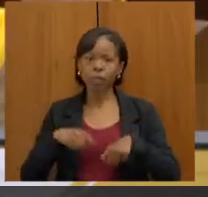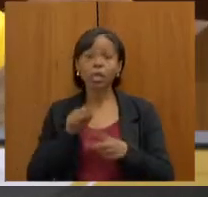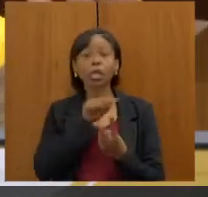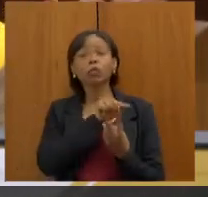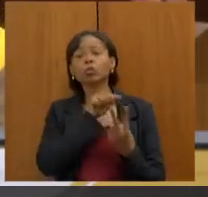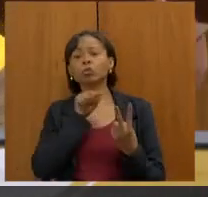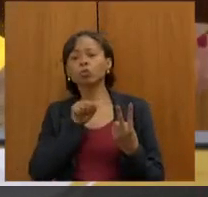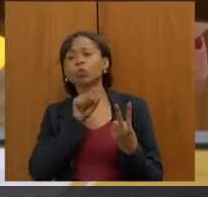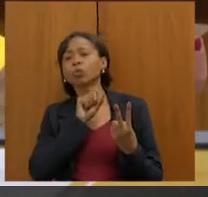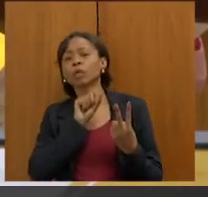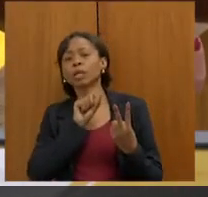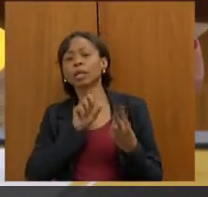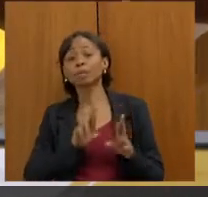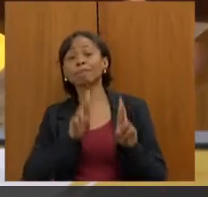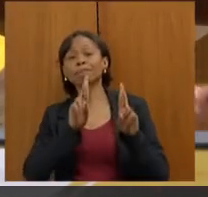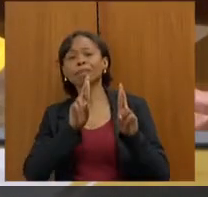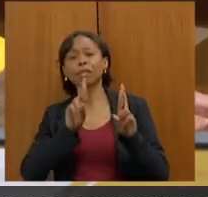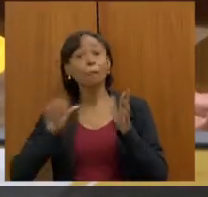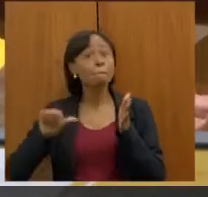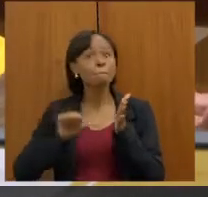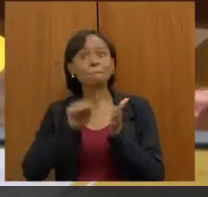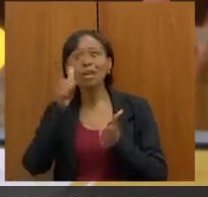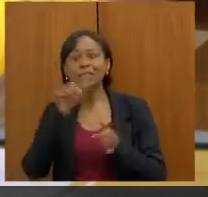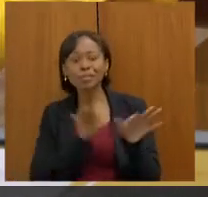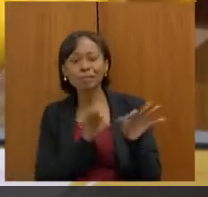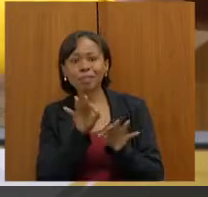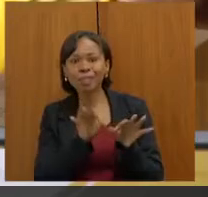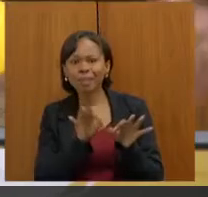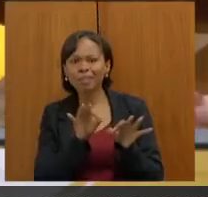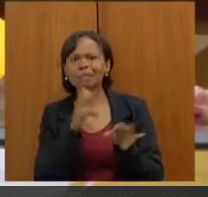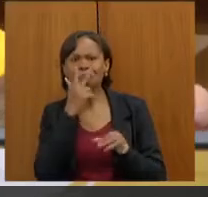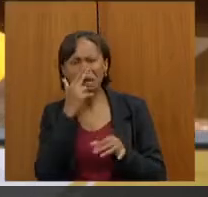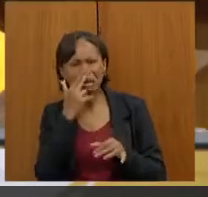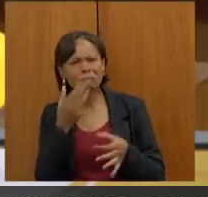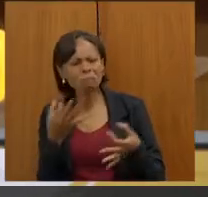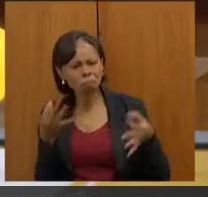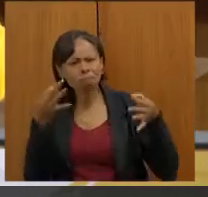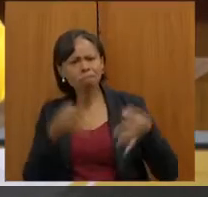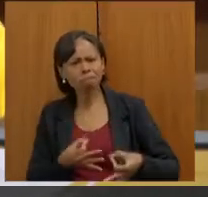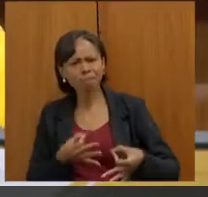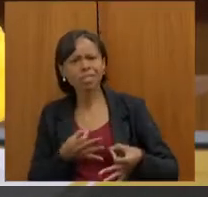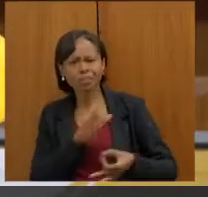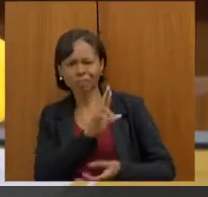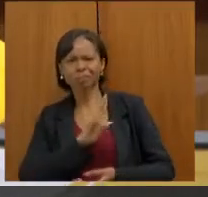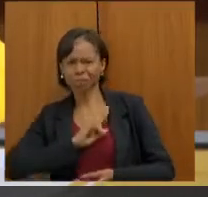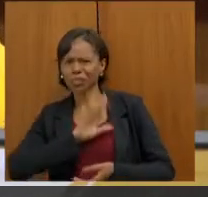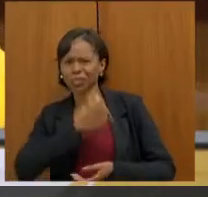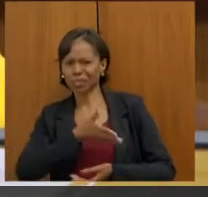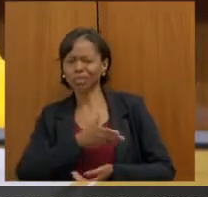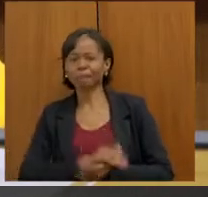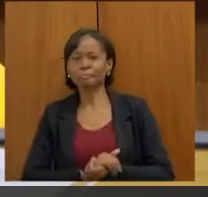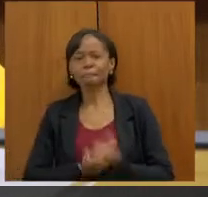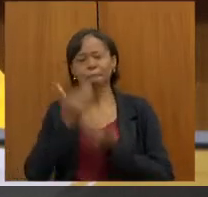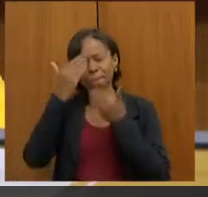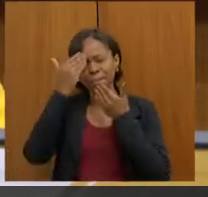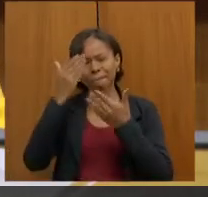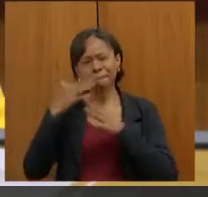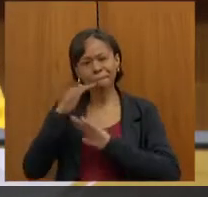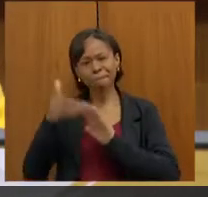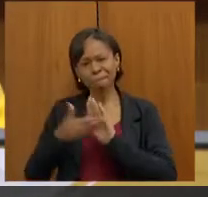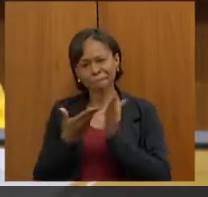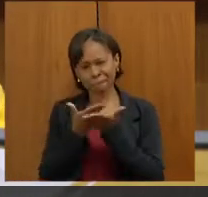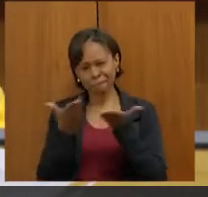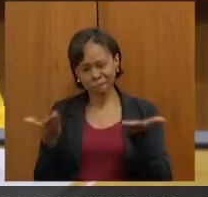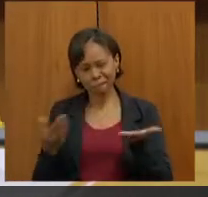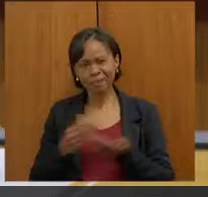eles estão fazendo esse projeto piloto parece que tá dando certo porque já tivemos essa resposta meus agradecimentos a todos os